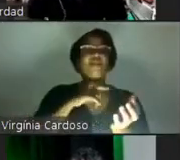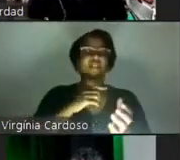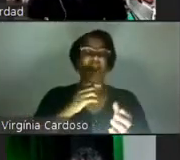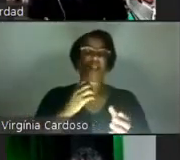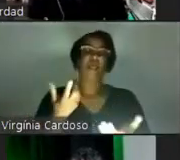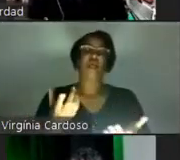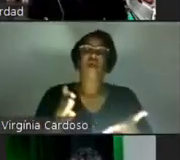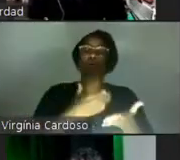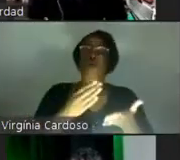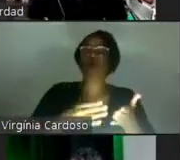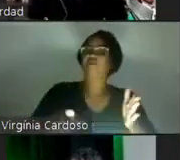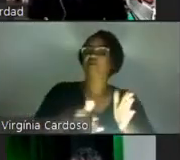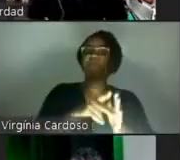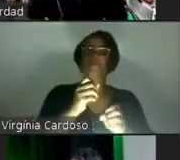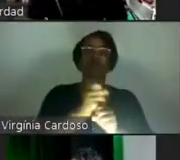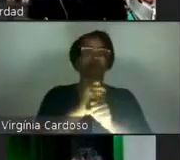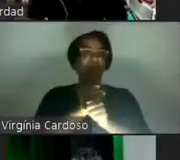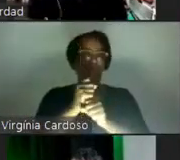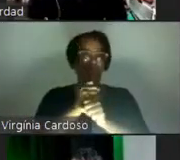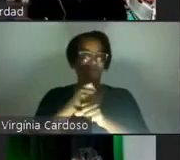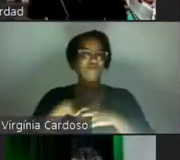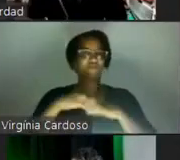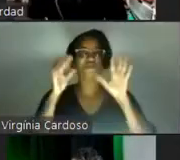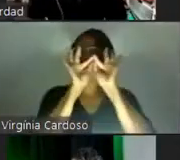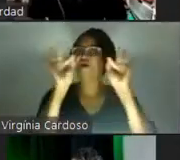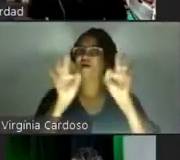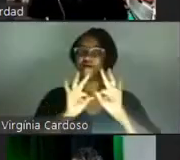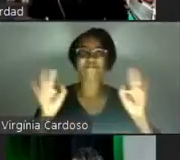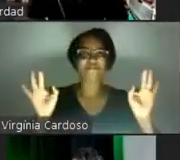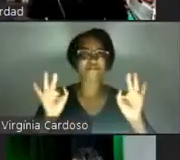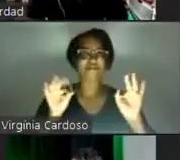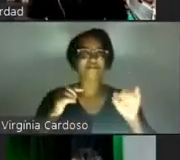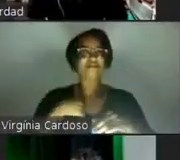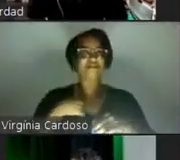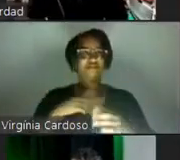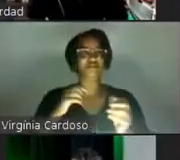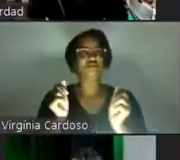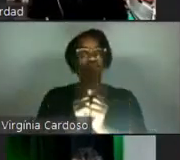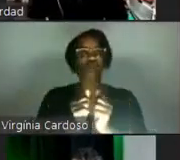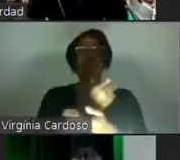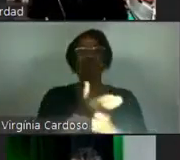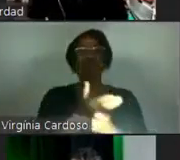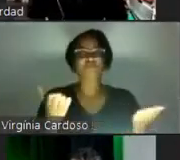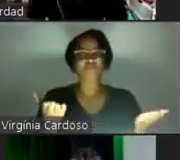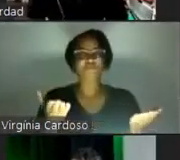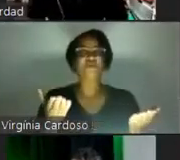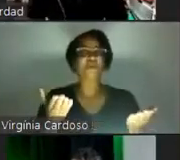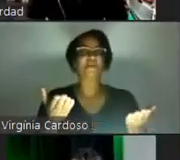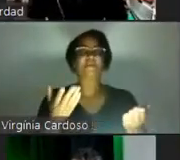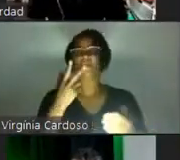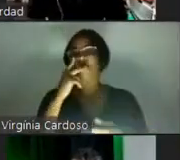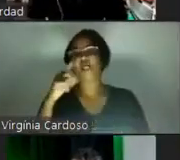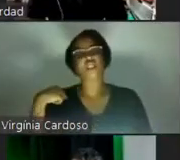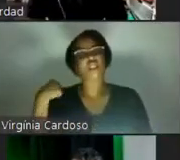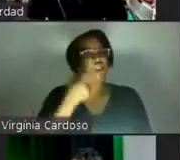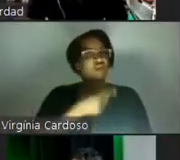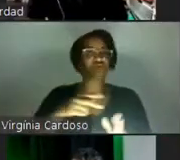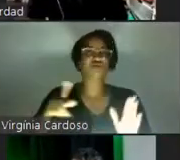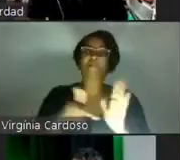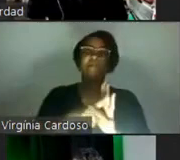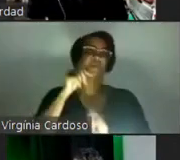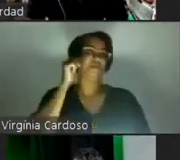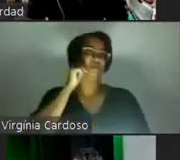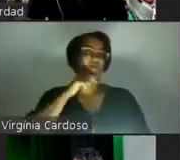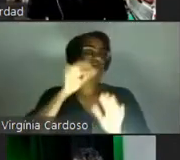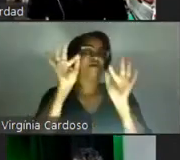feliz com isso. Pô, maravilhoso. Fico bem feliz. Para mim, eu estou aqui junto com o Mavi, com tu. Para mim, isso é nosso, é da mulherada. Eu fico bem feliz.